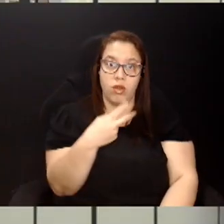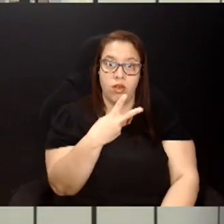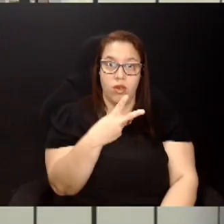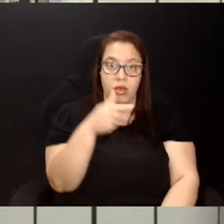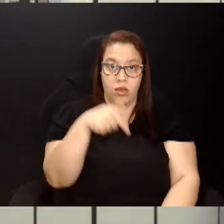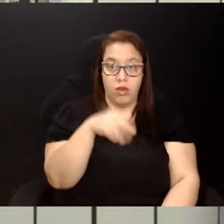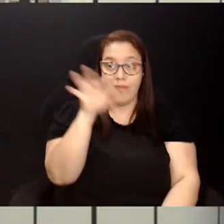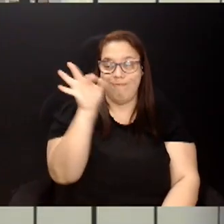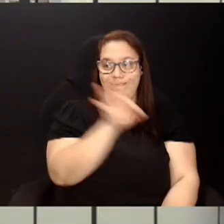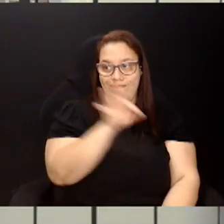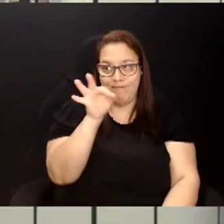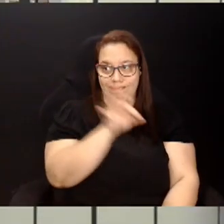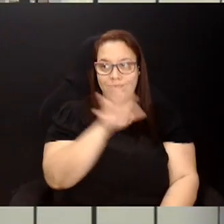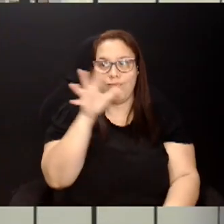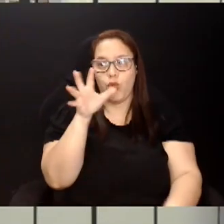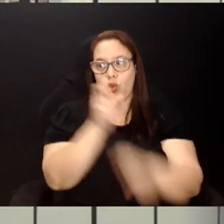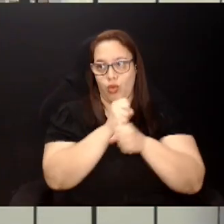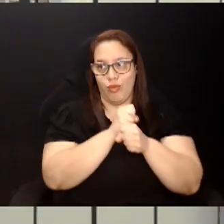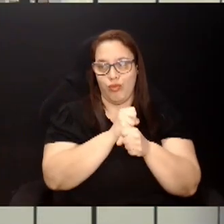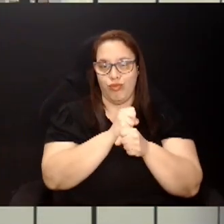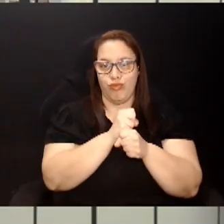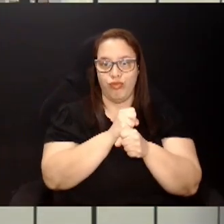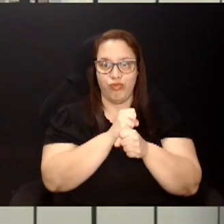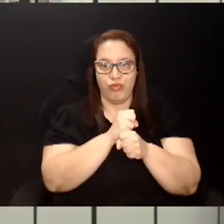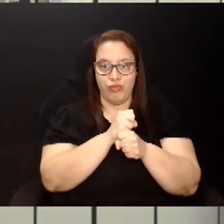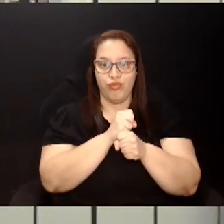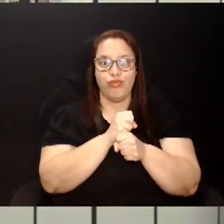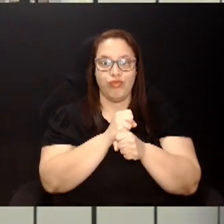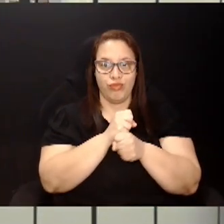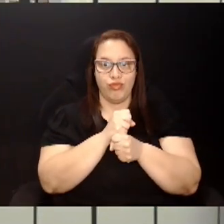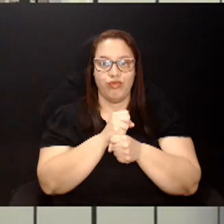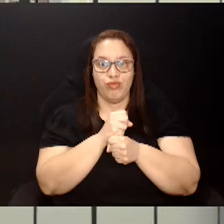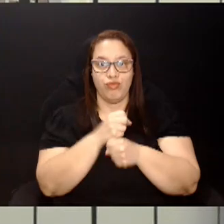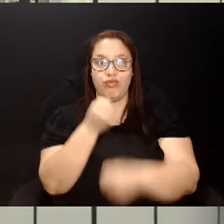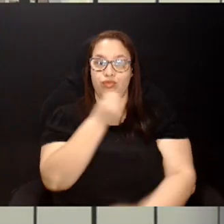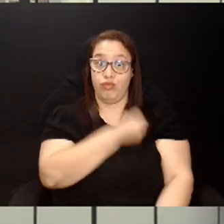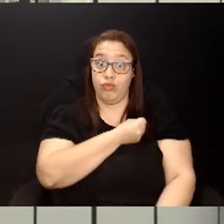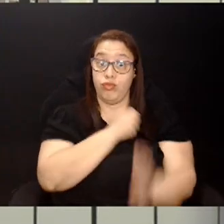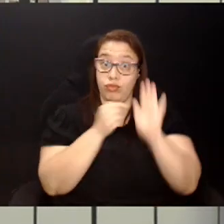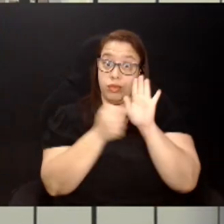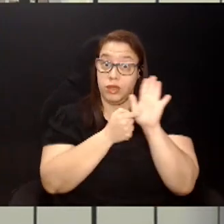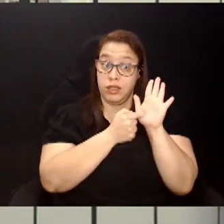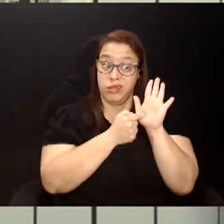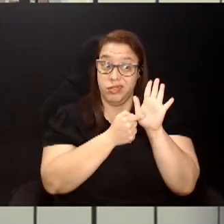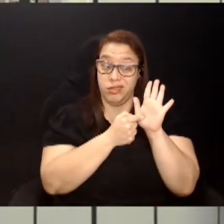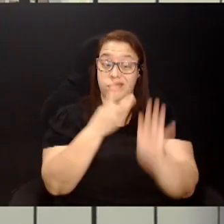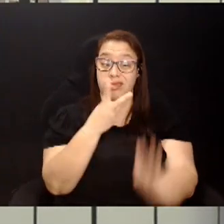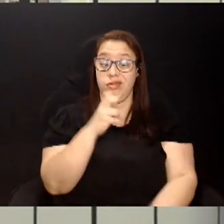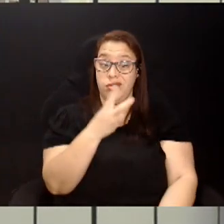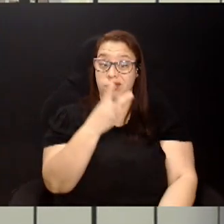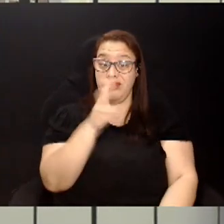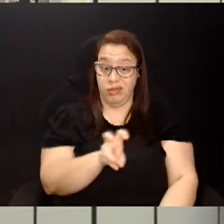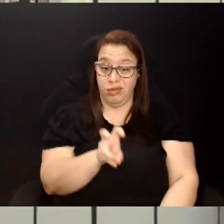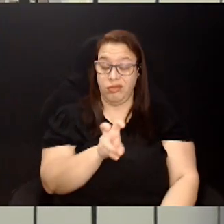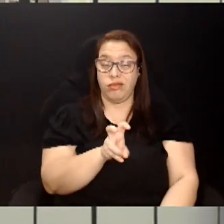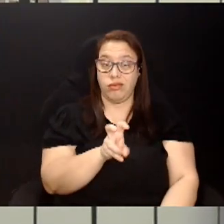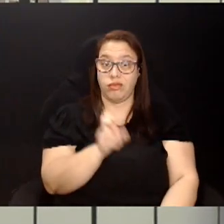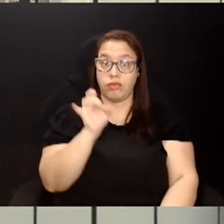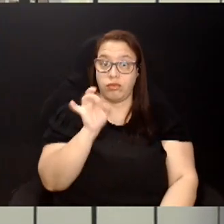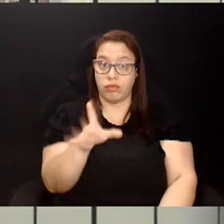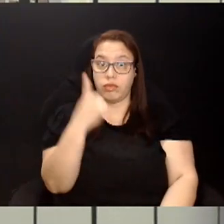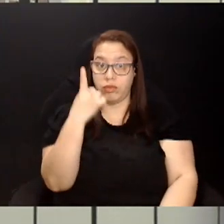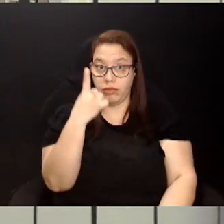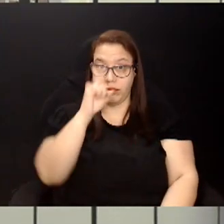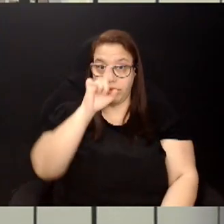1,27% do total de vínculos formais. Os números revelam ainda que em 2025, apenas 1 em